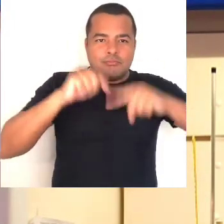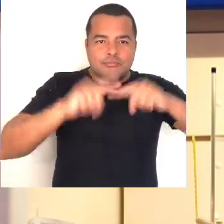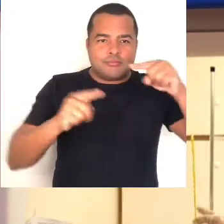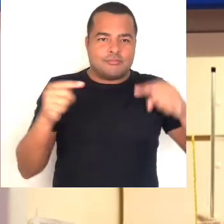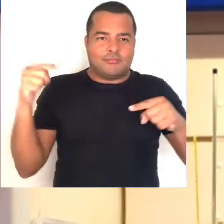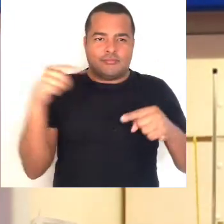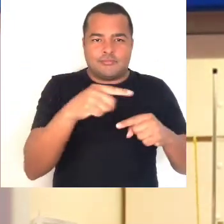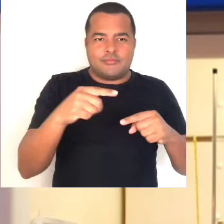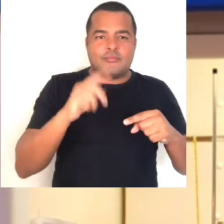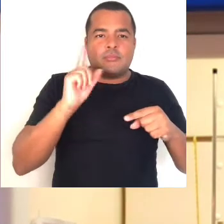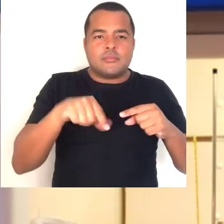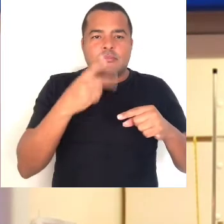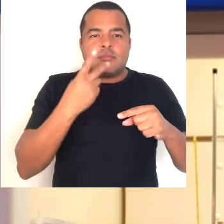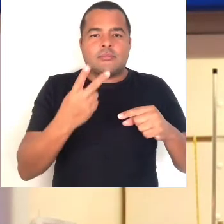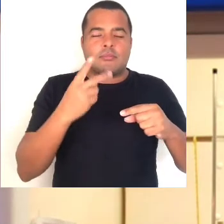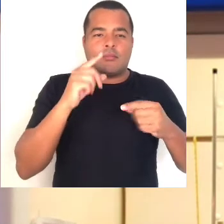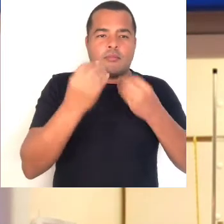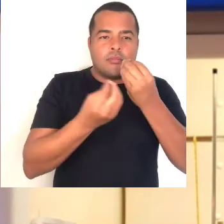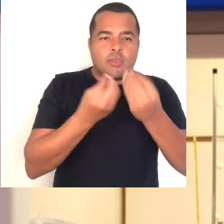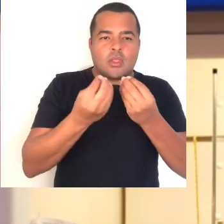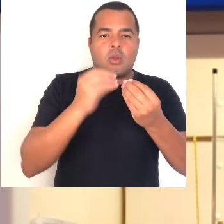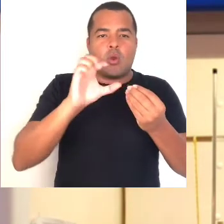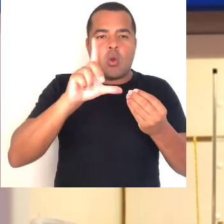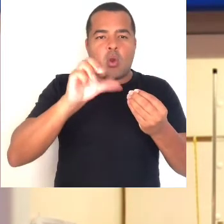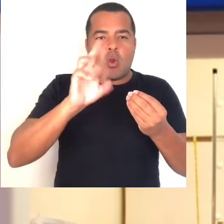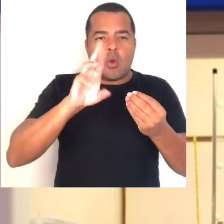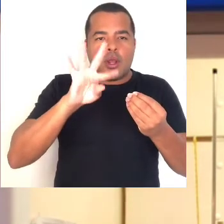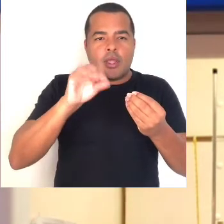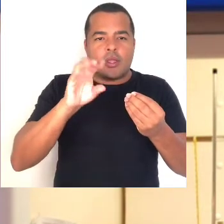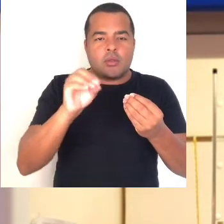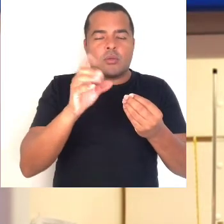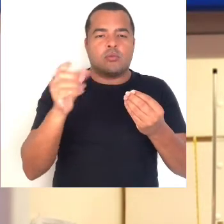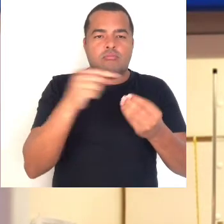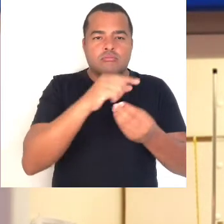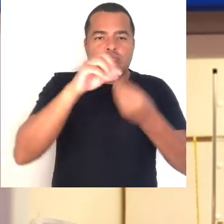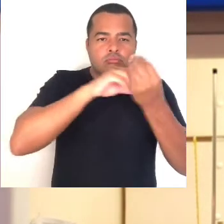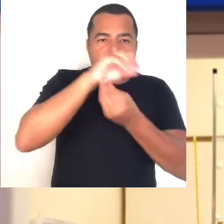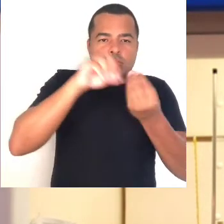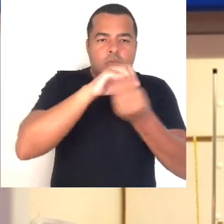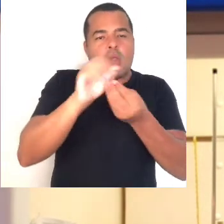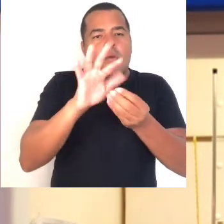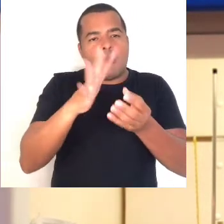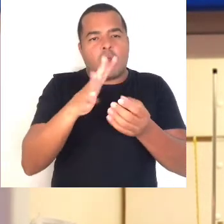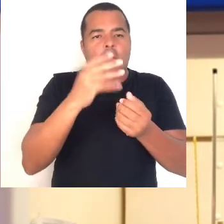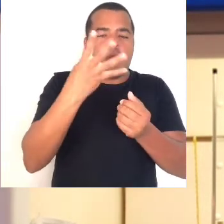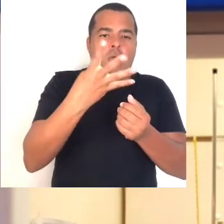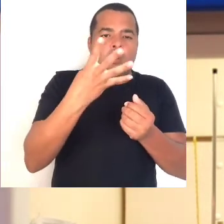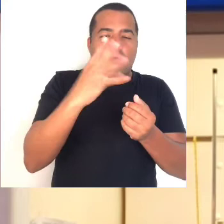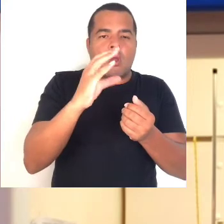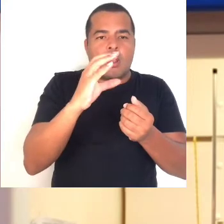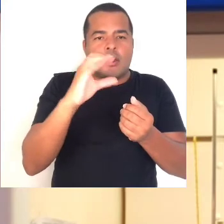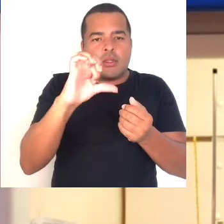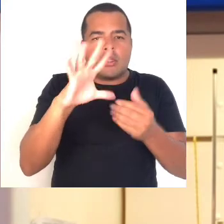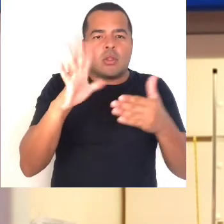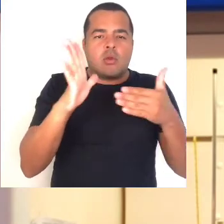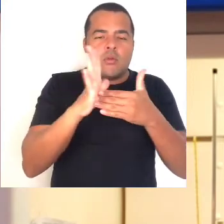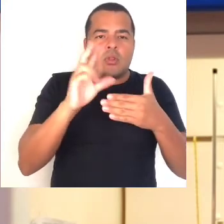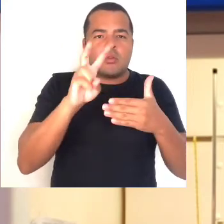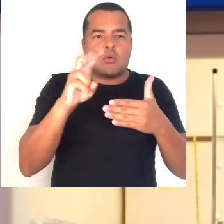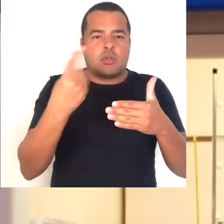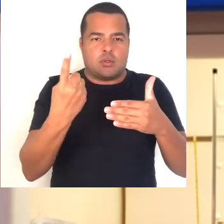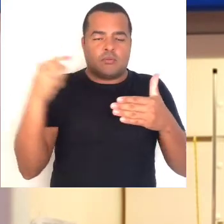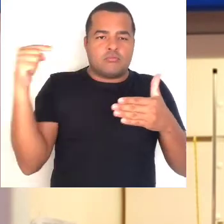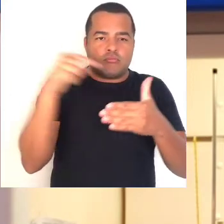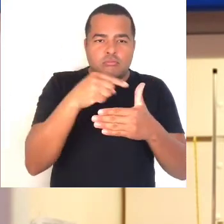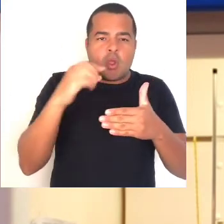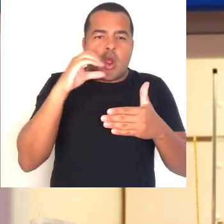controlada por meio do termômetro. Esse material, o ponto de ebulição do cloreto de terpibutila, ele vai ser